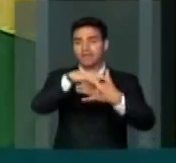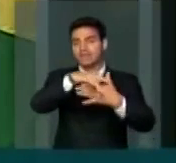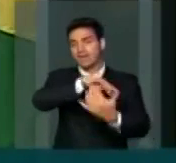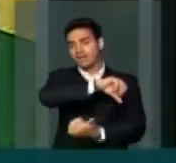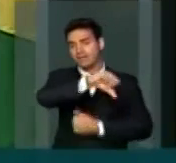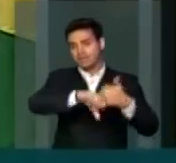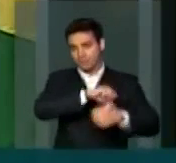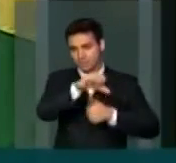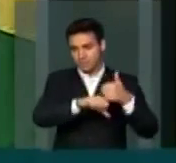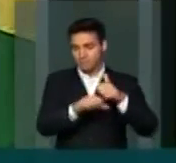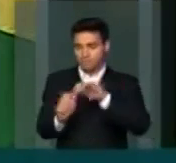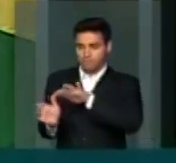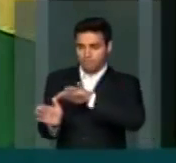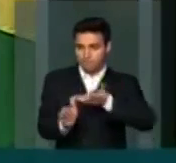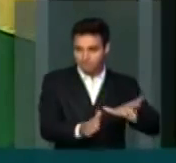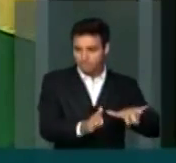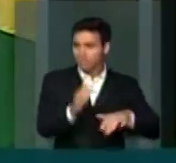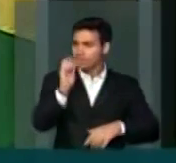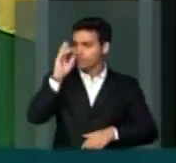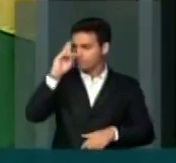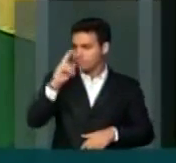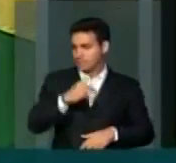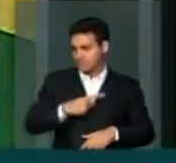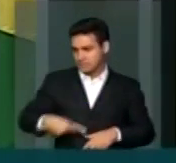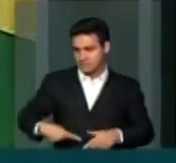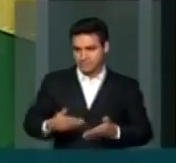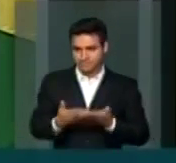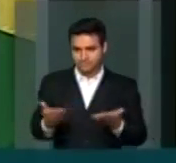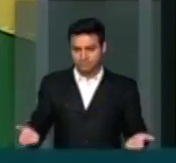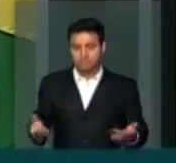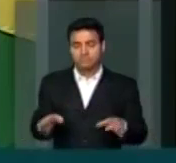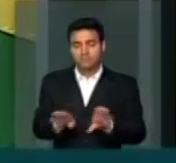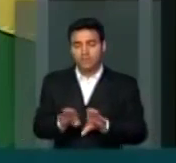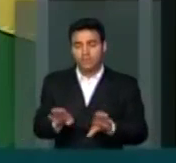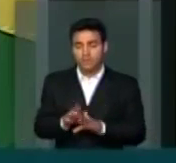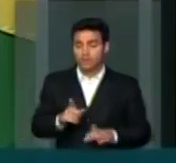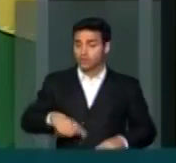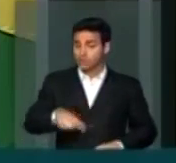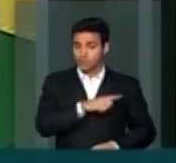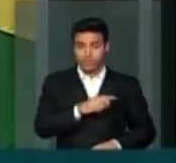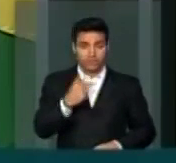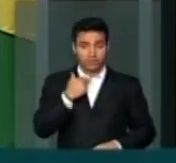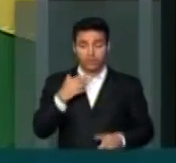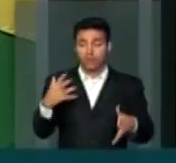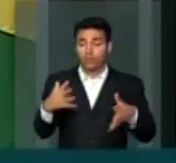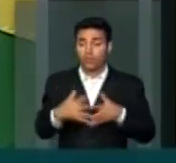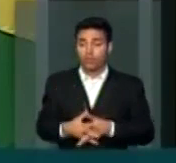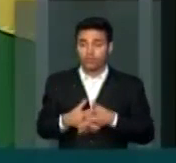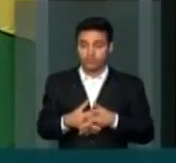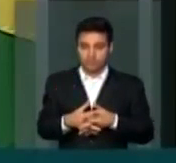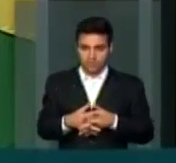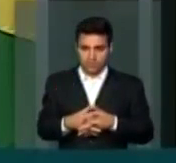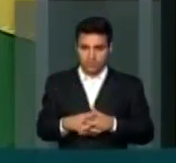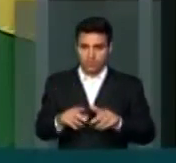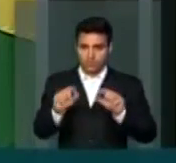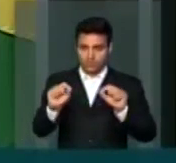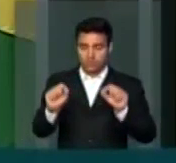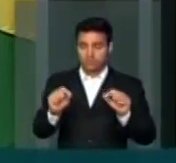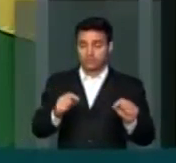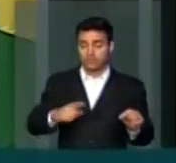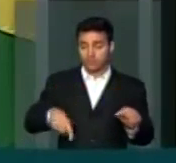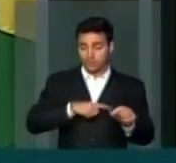presidente, senhoras e senhores deputados, do mesmo modo que não podemos confundir a solidez de